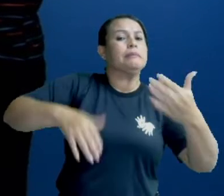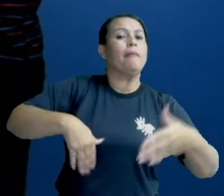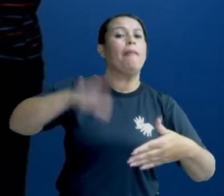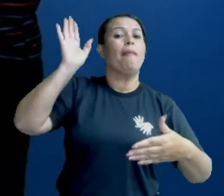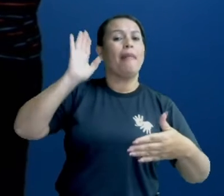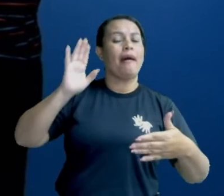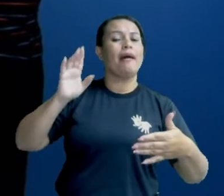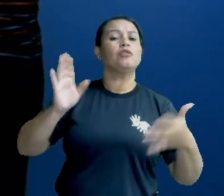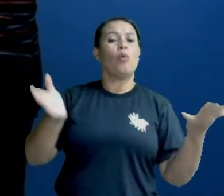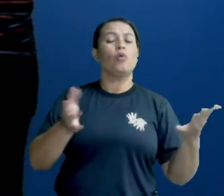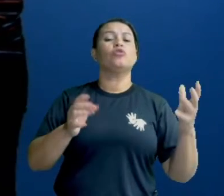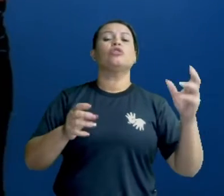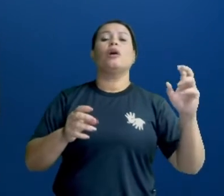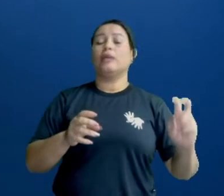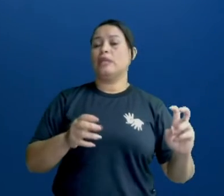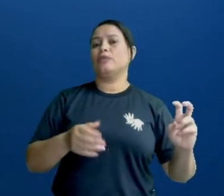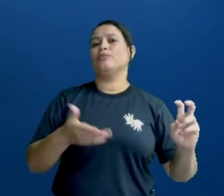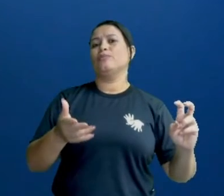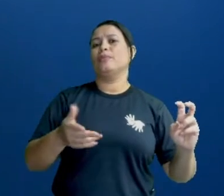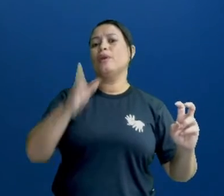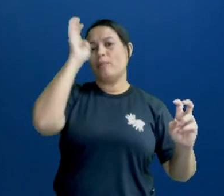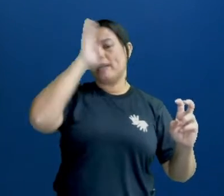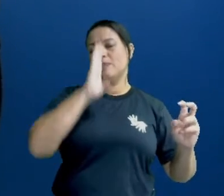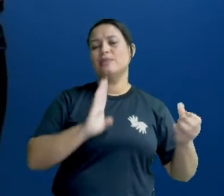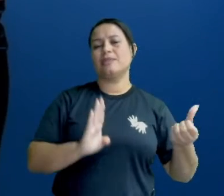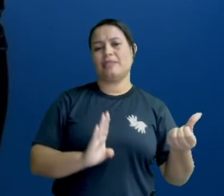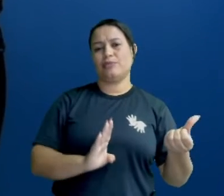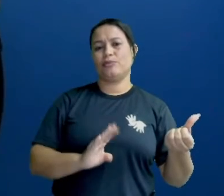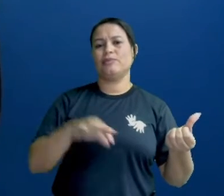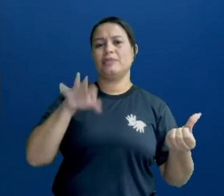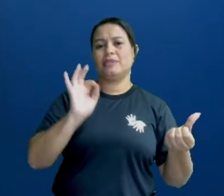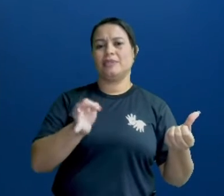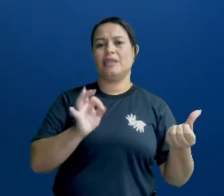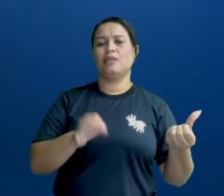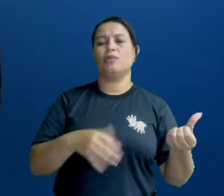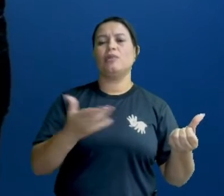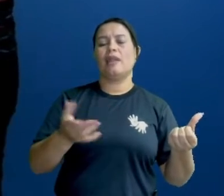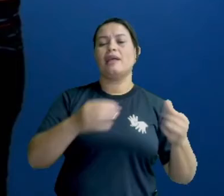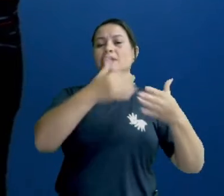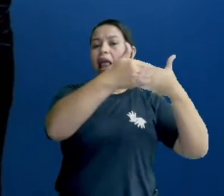e faz dele hoje o 5º país mais populoso, e o Brasil agora o 6º